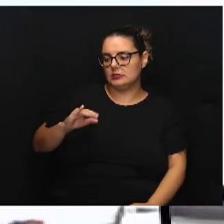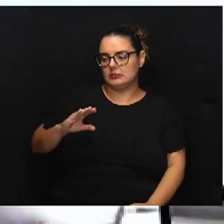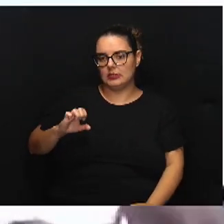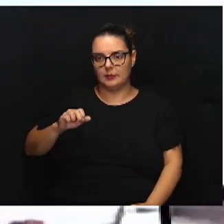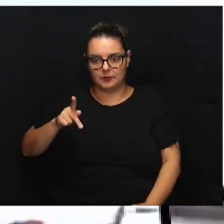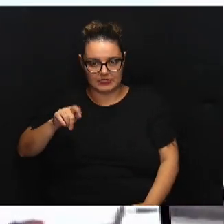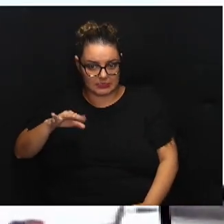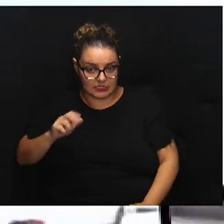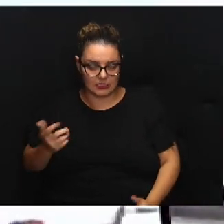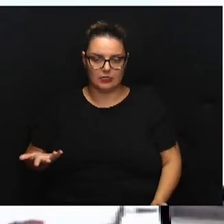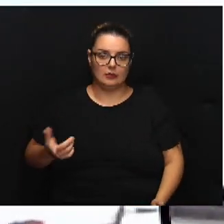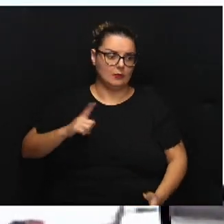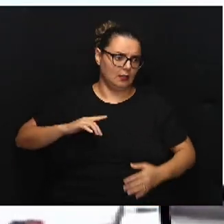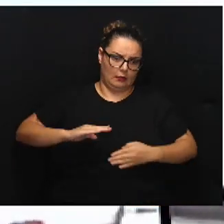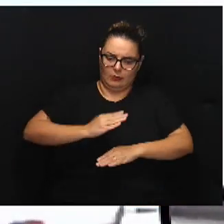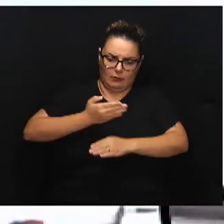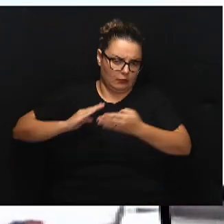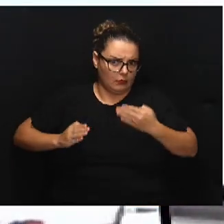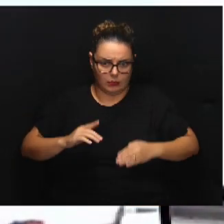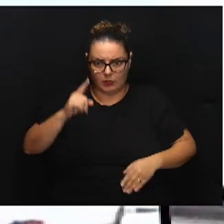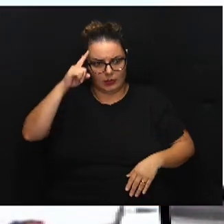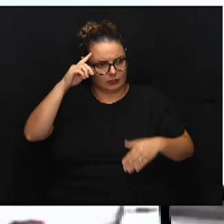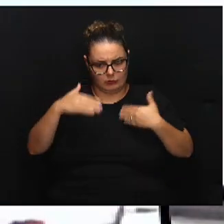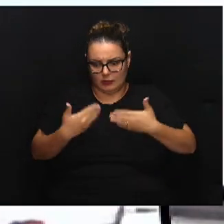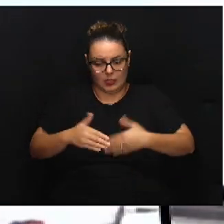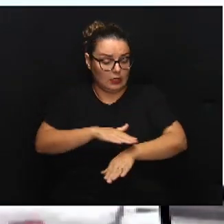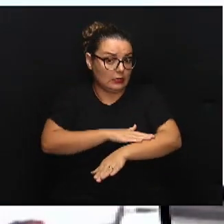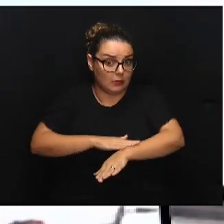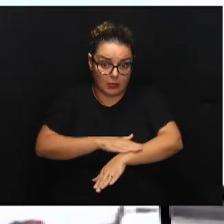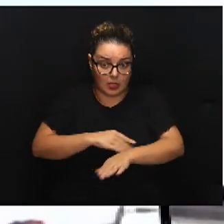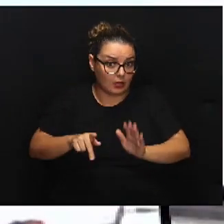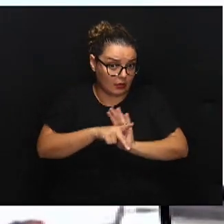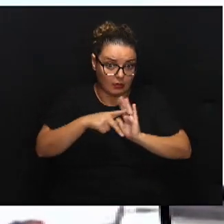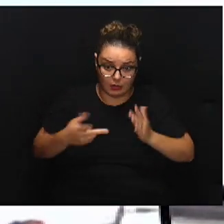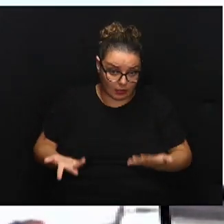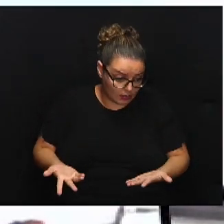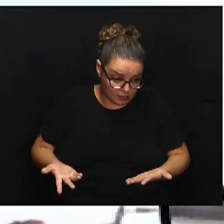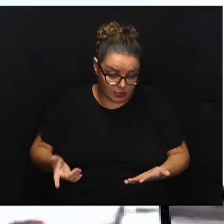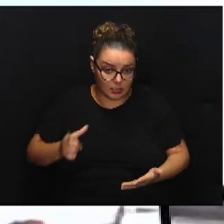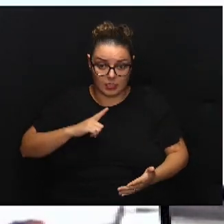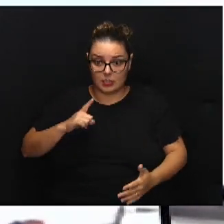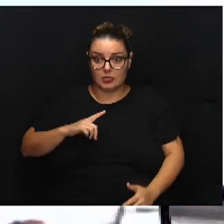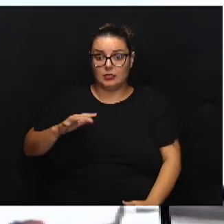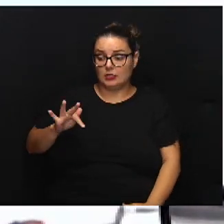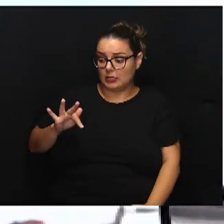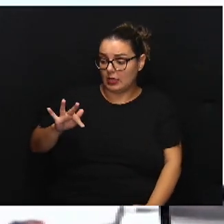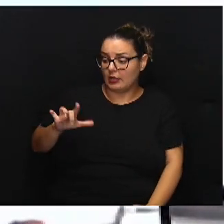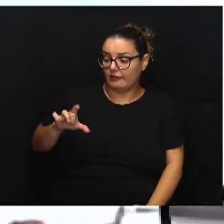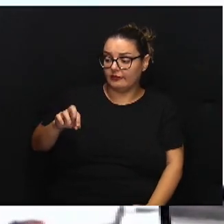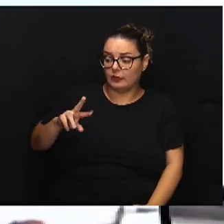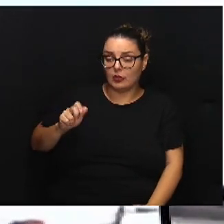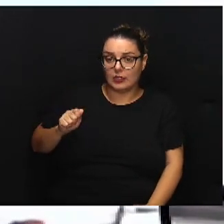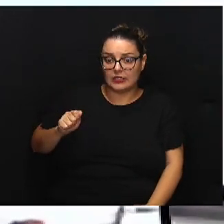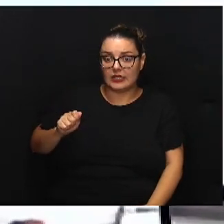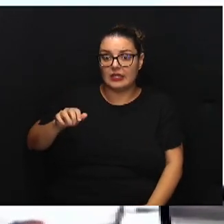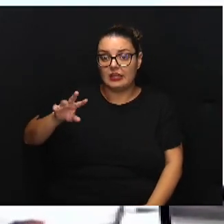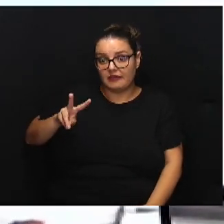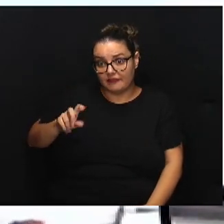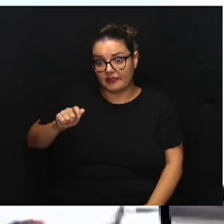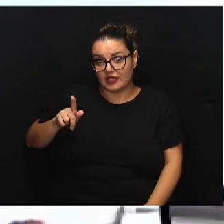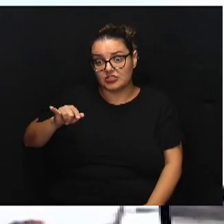pele, mas existem bactérias que fazem parte da pele, existem bactérias que fazem parte da flora vaginal, que a gente diz, né, que